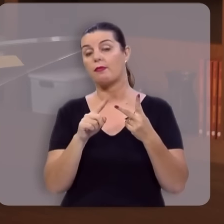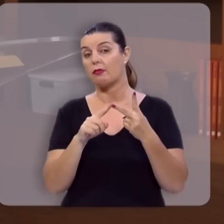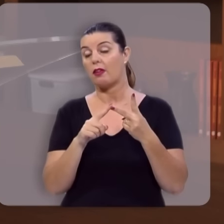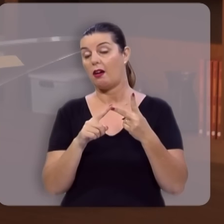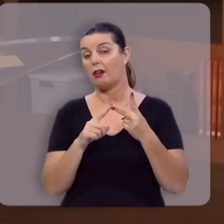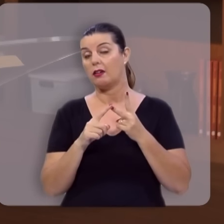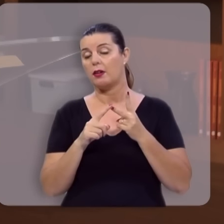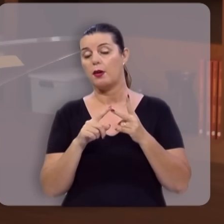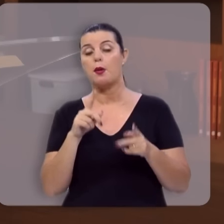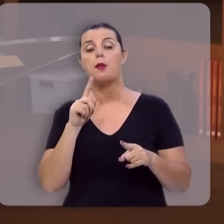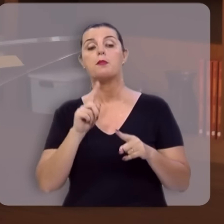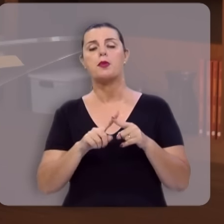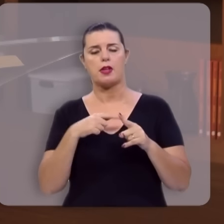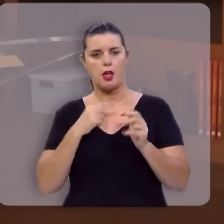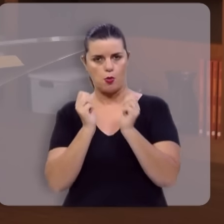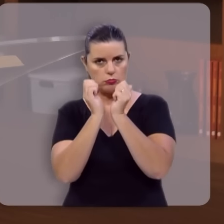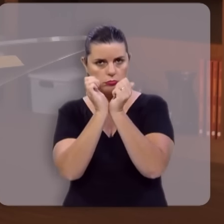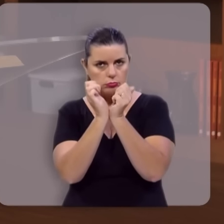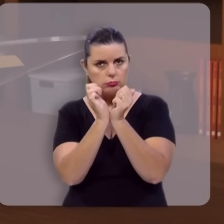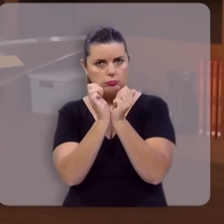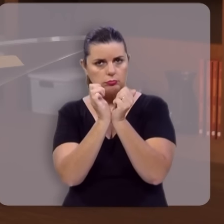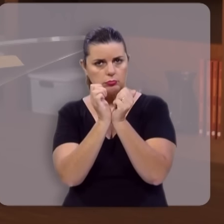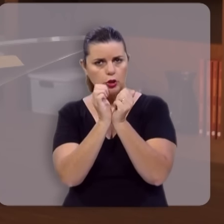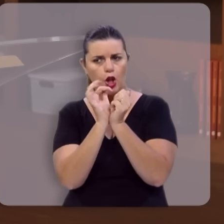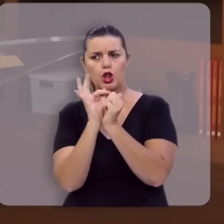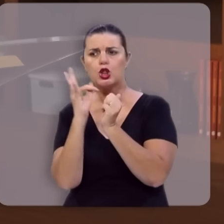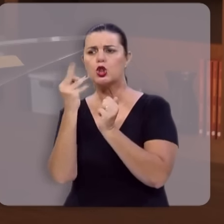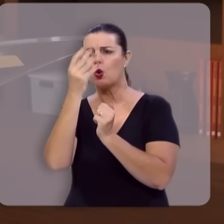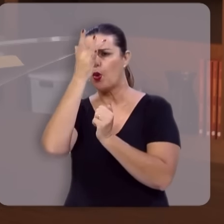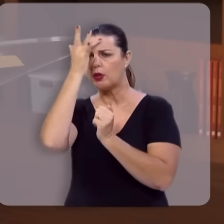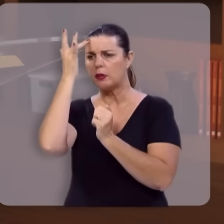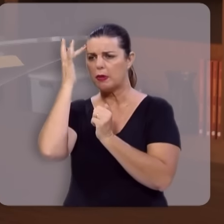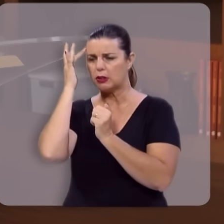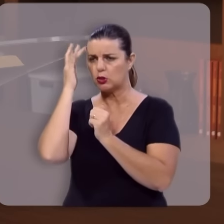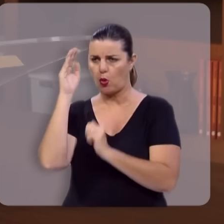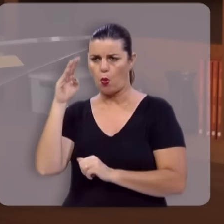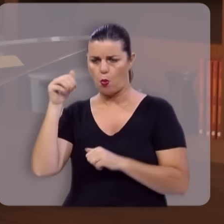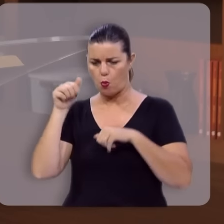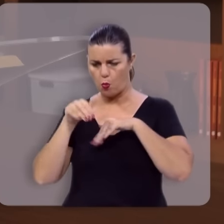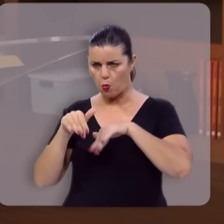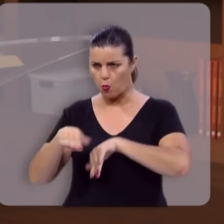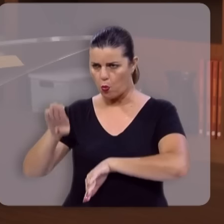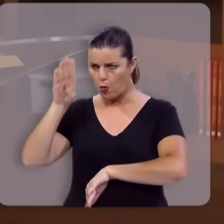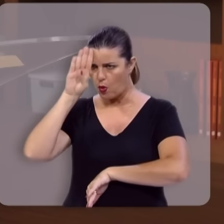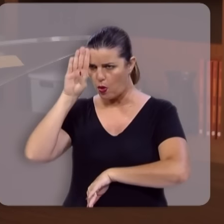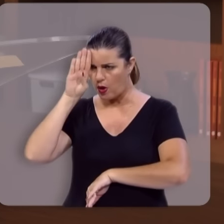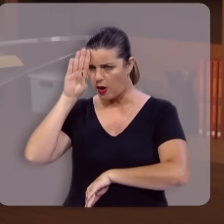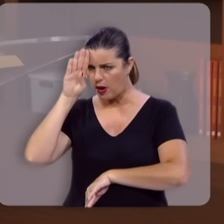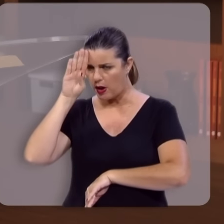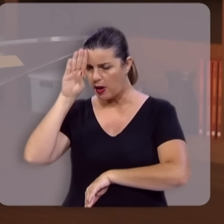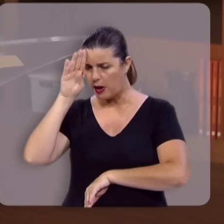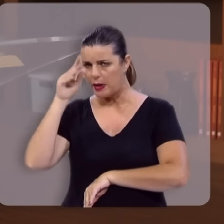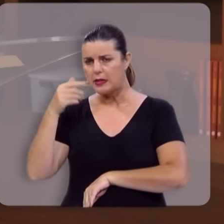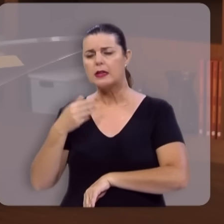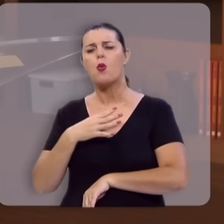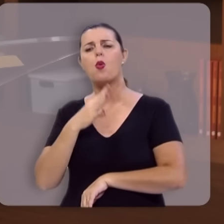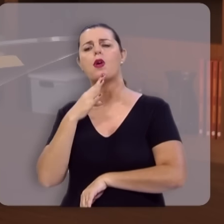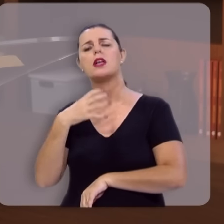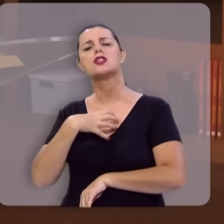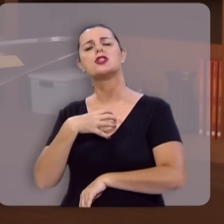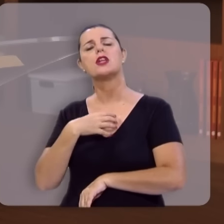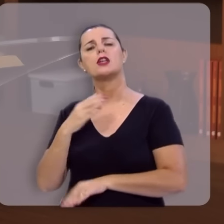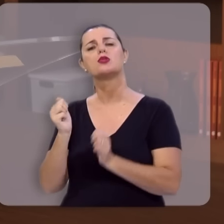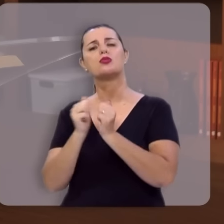diz, porque eu estou algemado, toda a guarda pretoriana tomou conhecimento das minhas cadeias em Cristo.